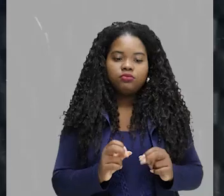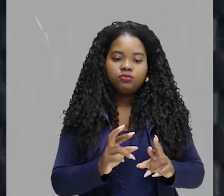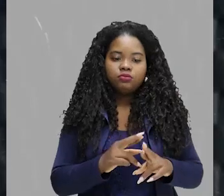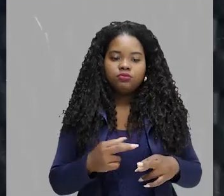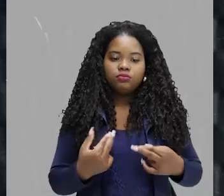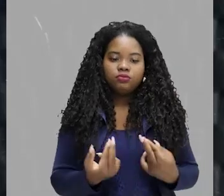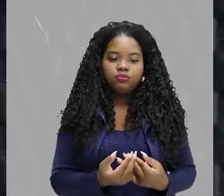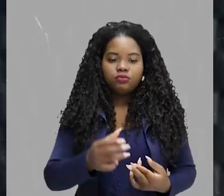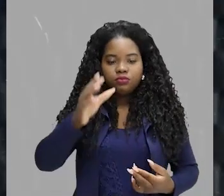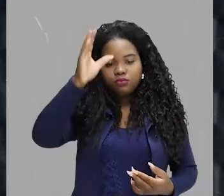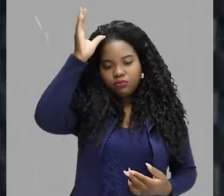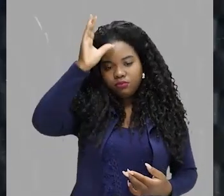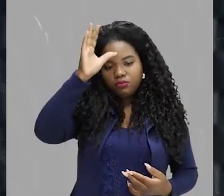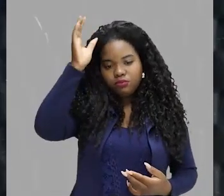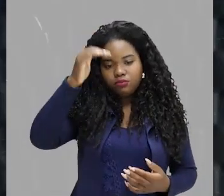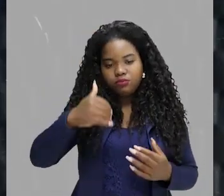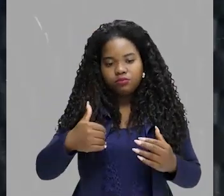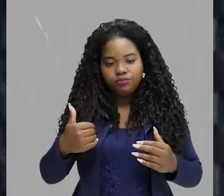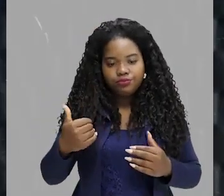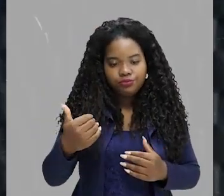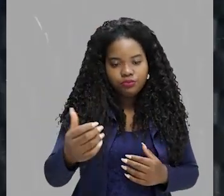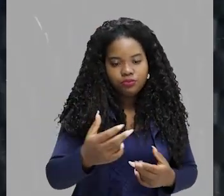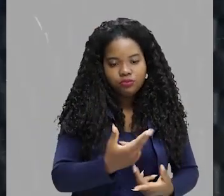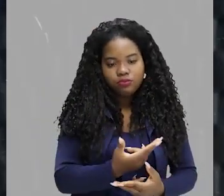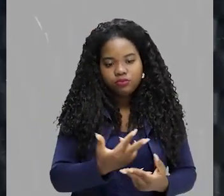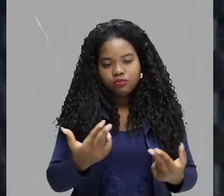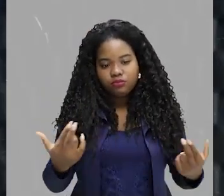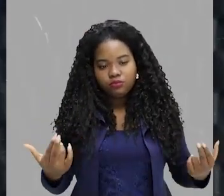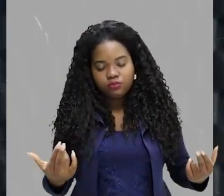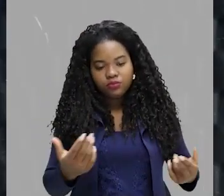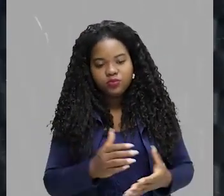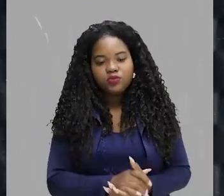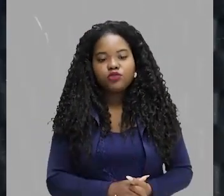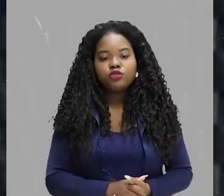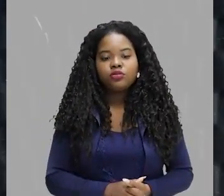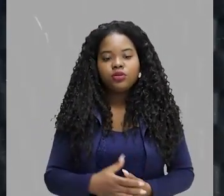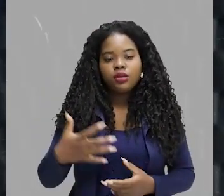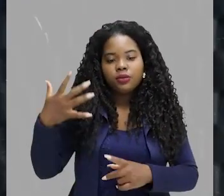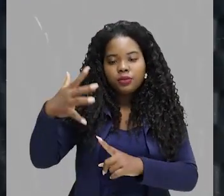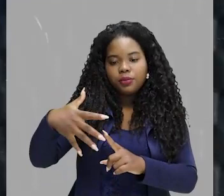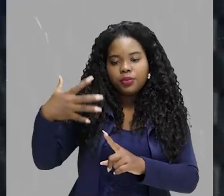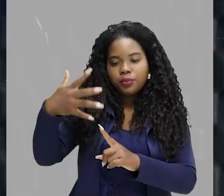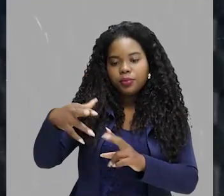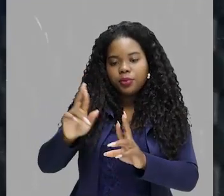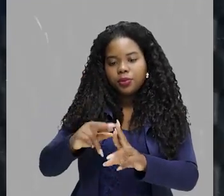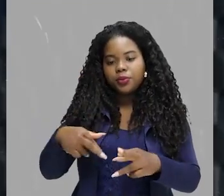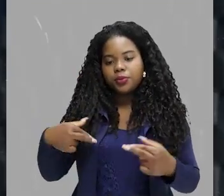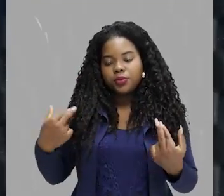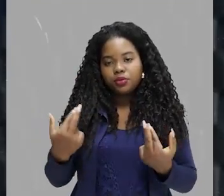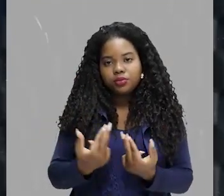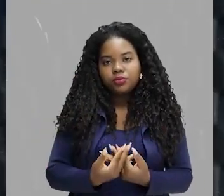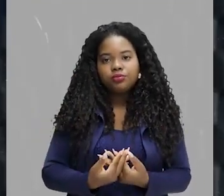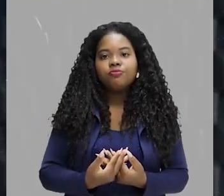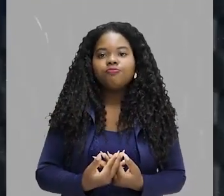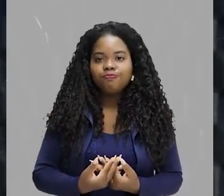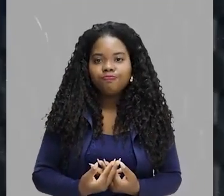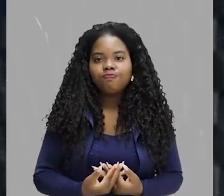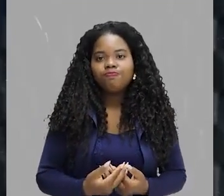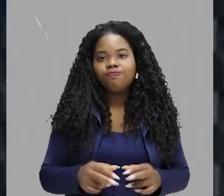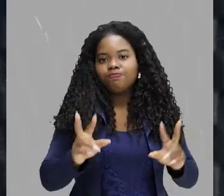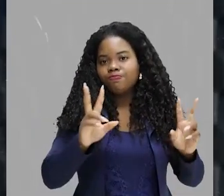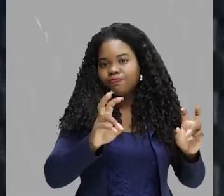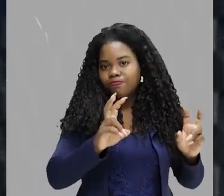Roma. Daí para frente, aconteceram várias conferências, várias reuniões, vários congressos,